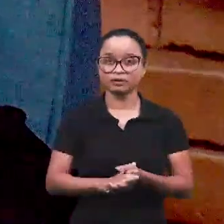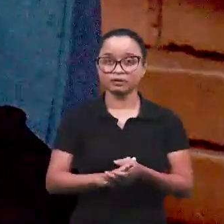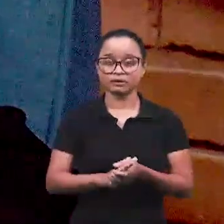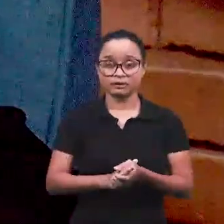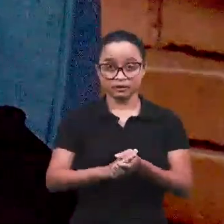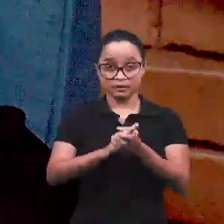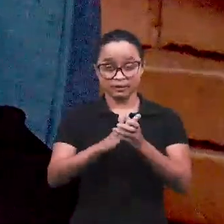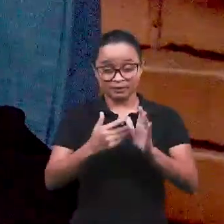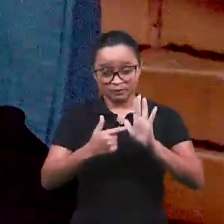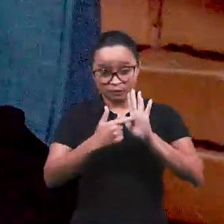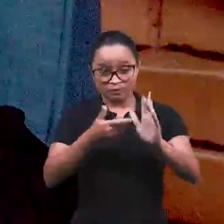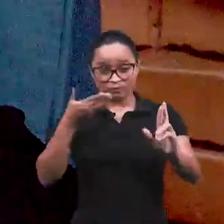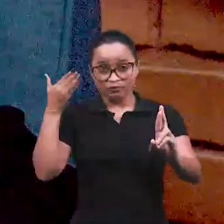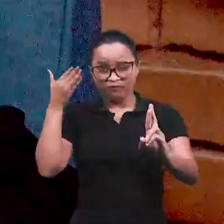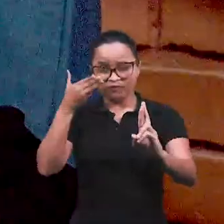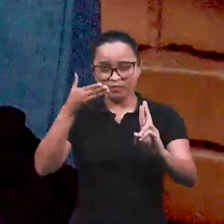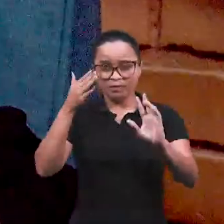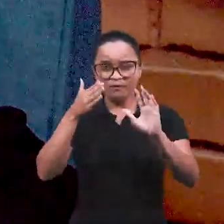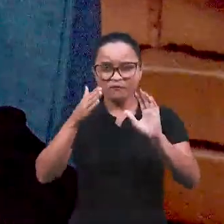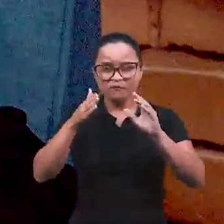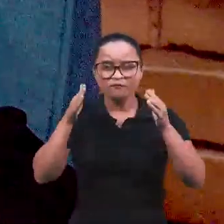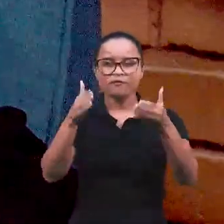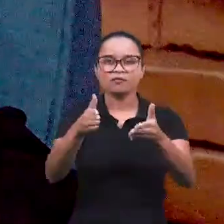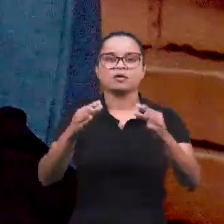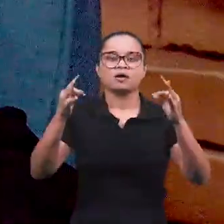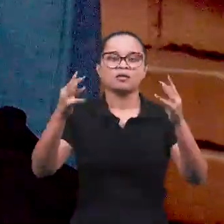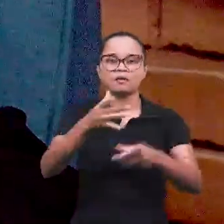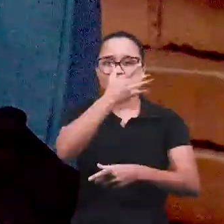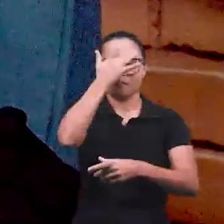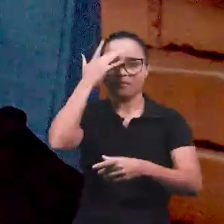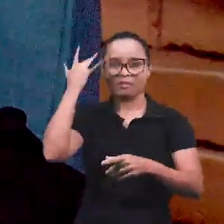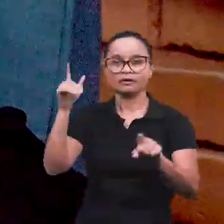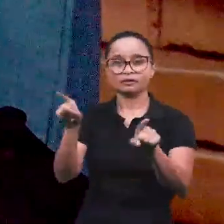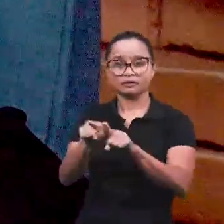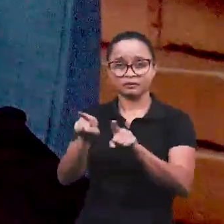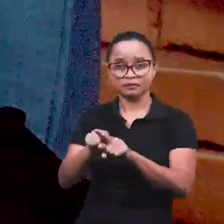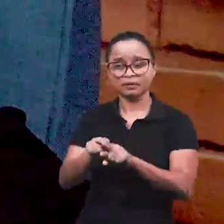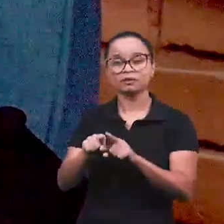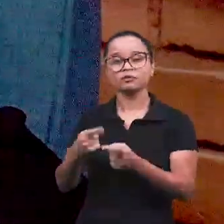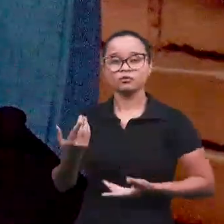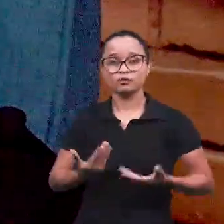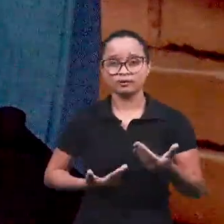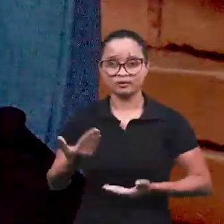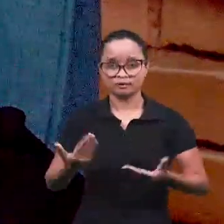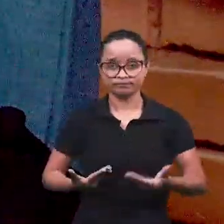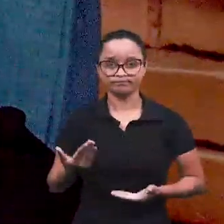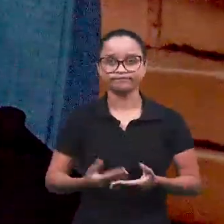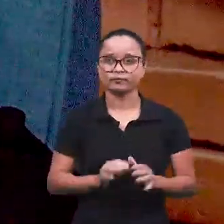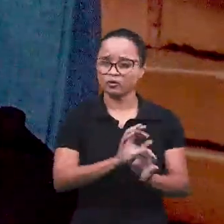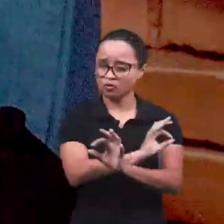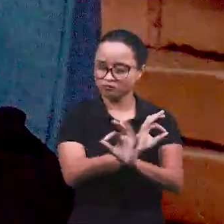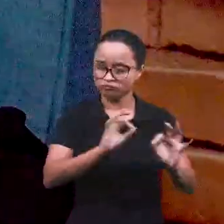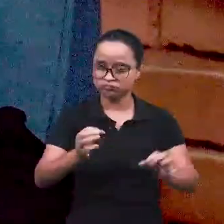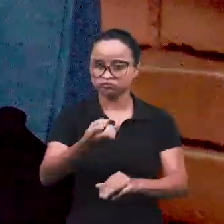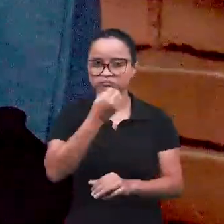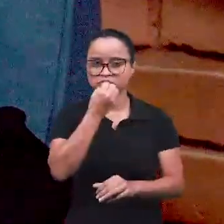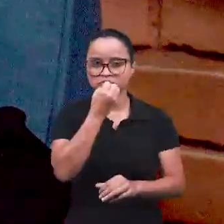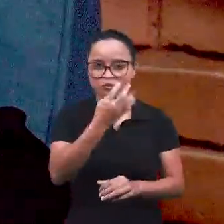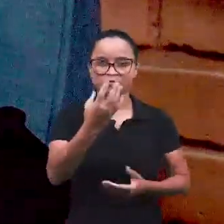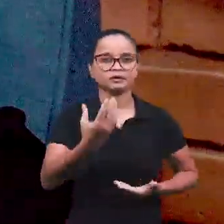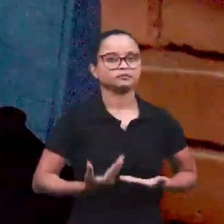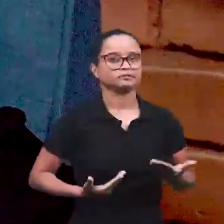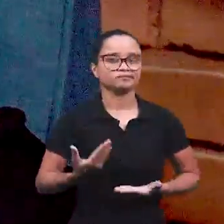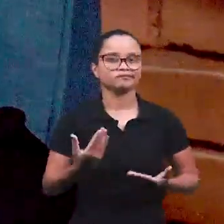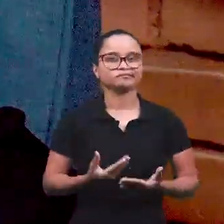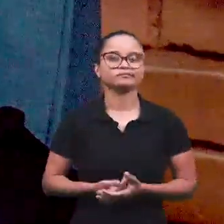ele está enviando esta palavra, dirigindo esta palavra a todos, inclusive aos servos. Muito bem colocado